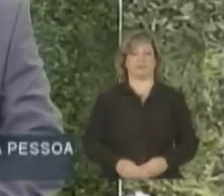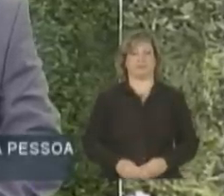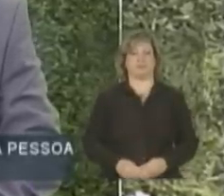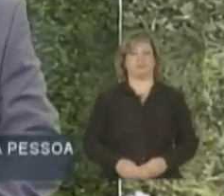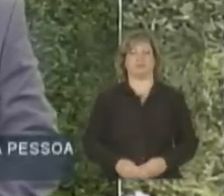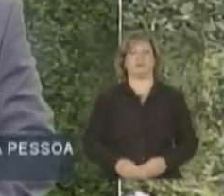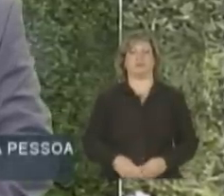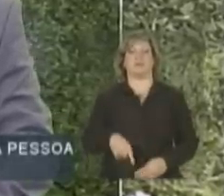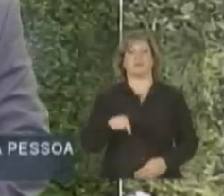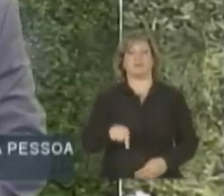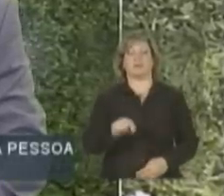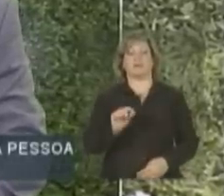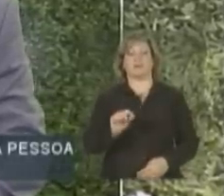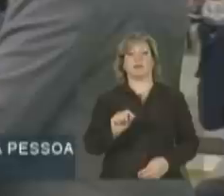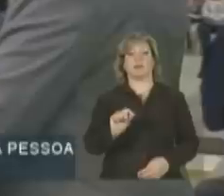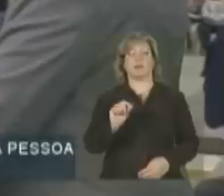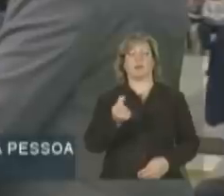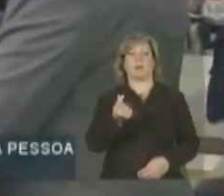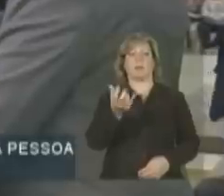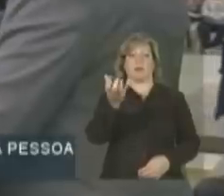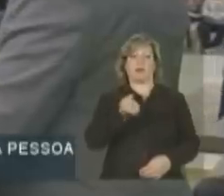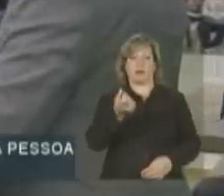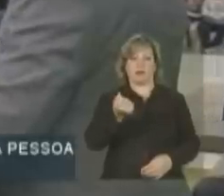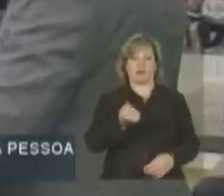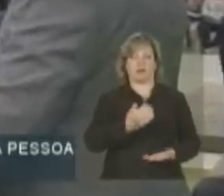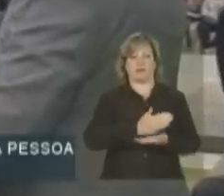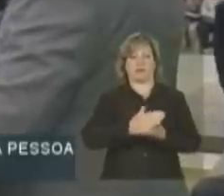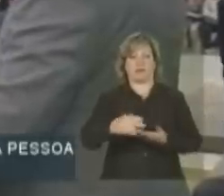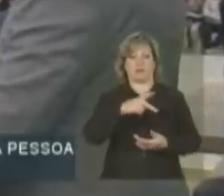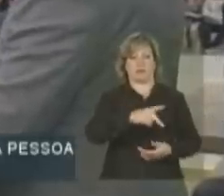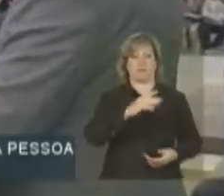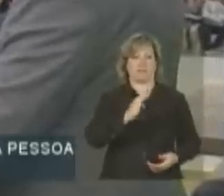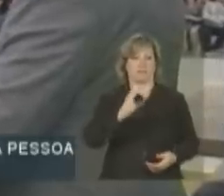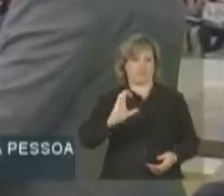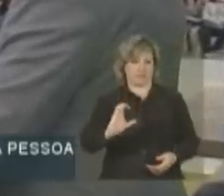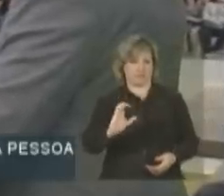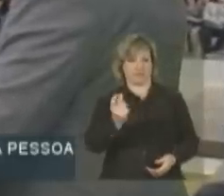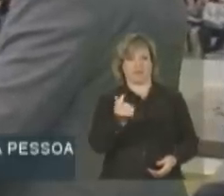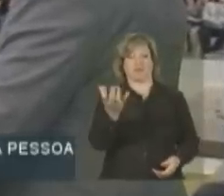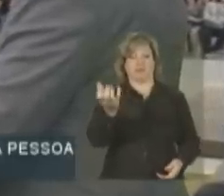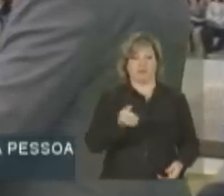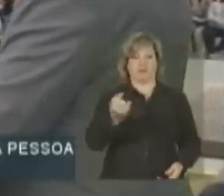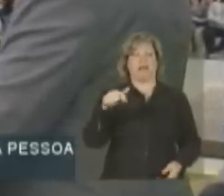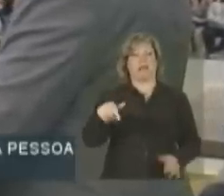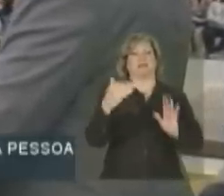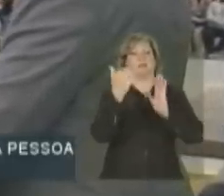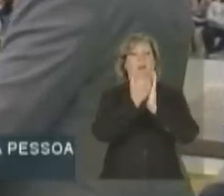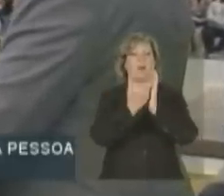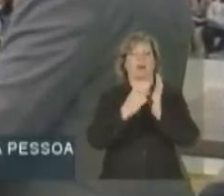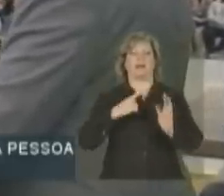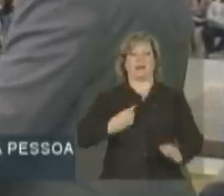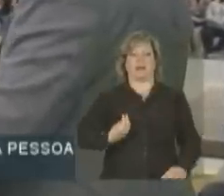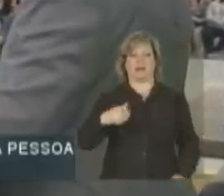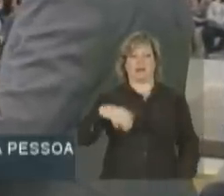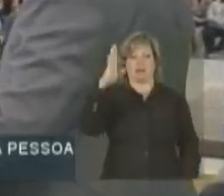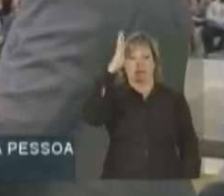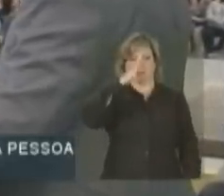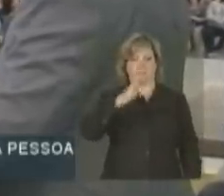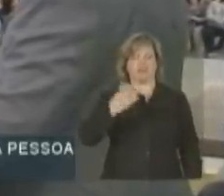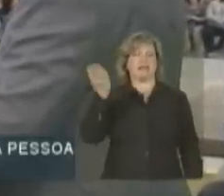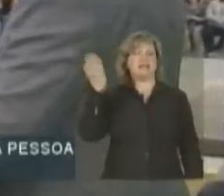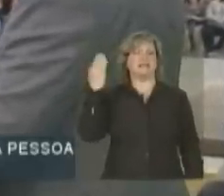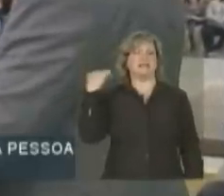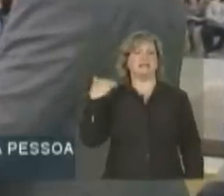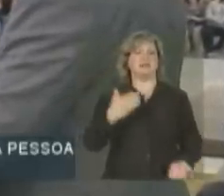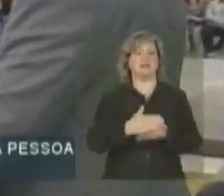O benefício de prestação continuada, o BPC, é um programa existente no Brasil desde a década